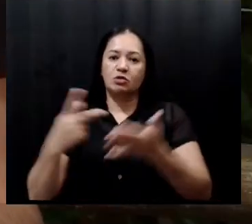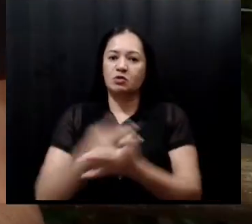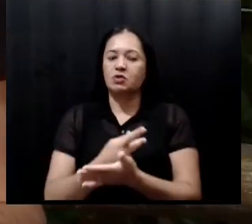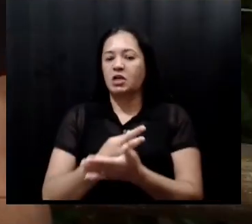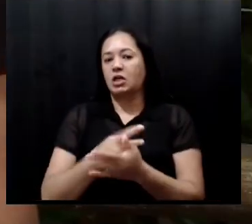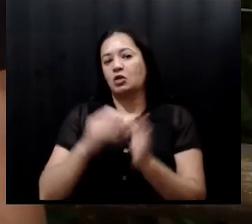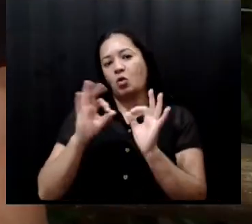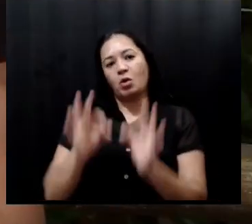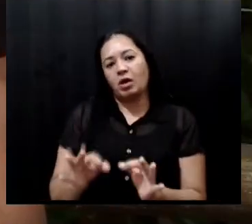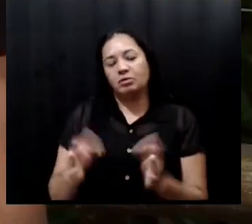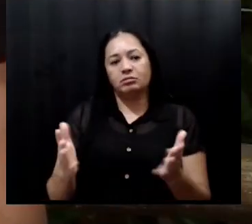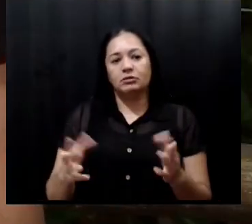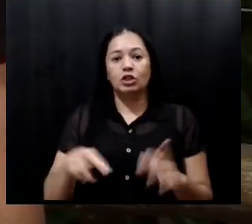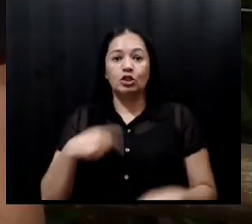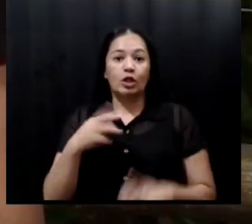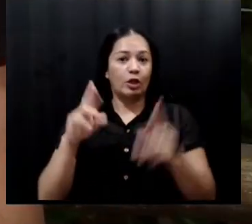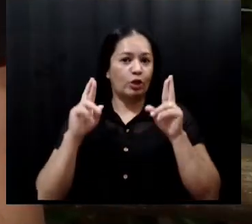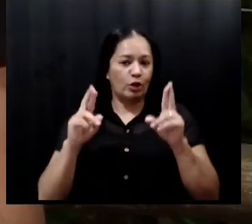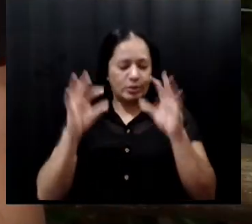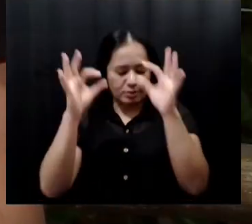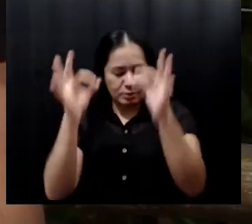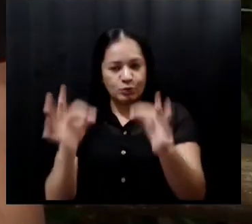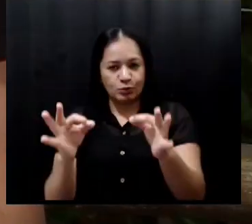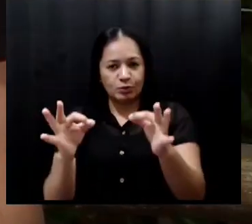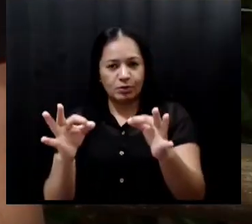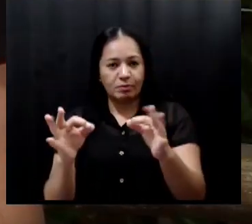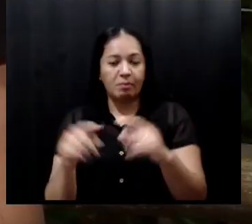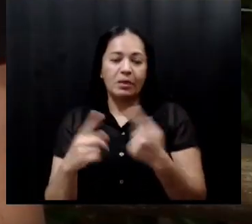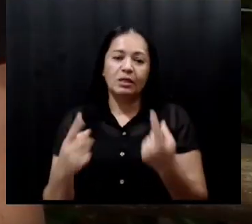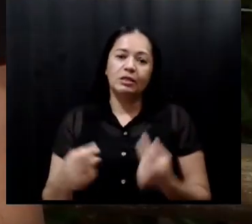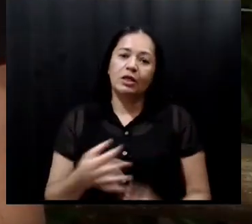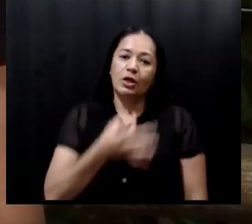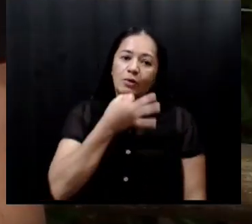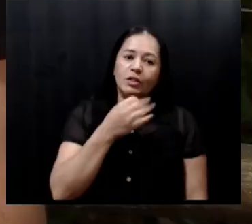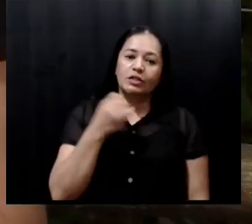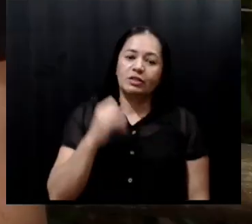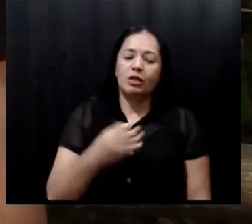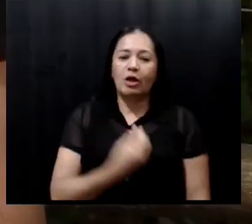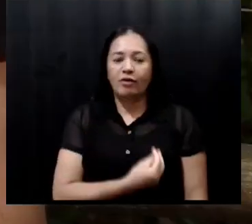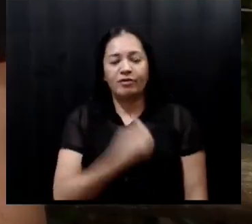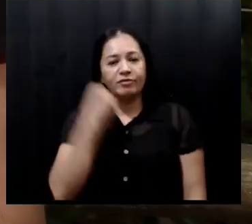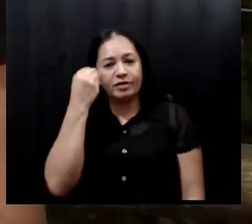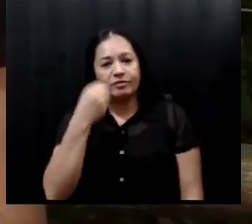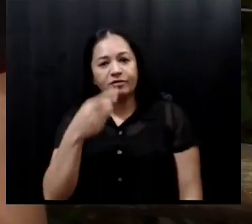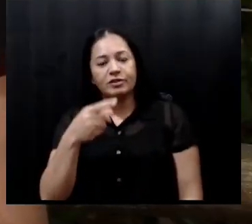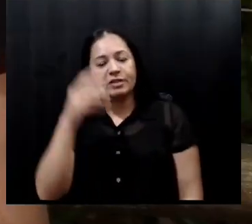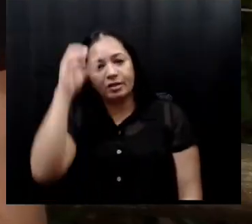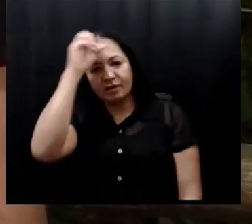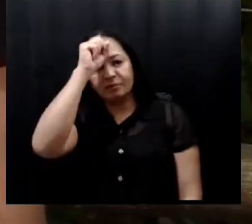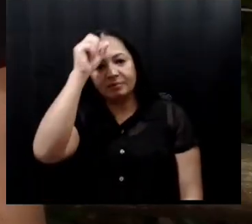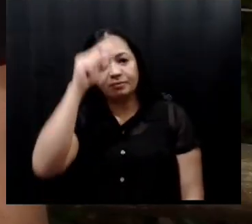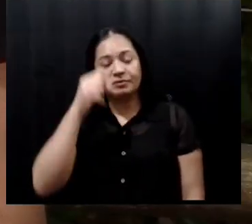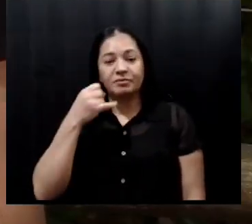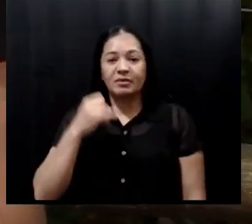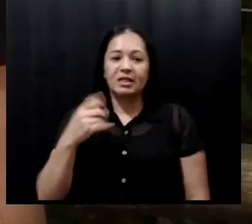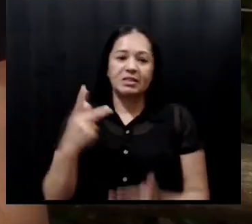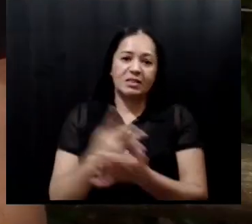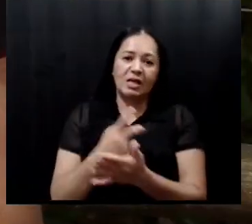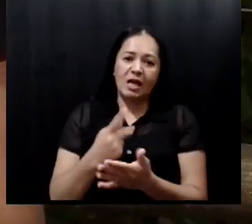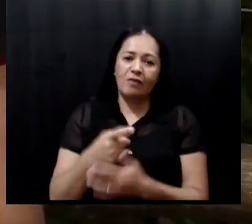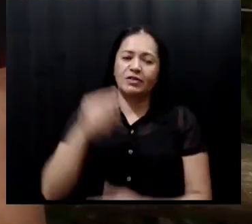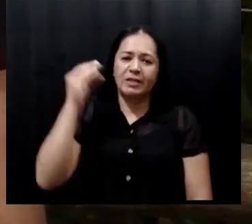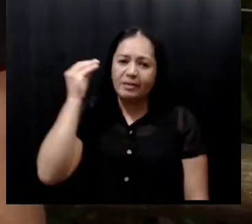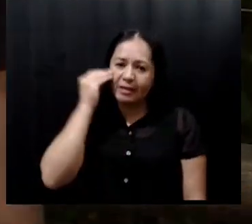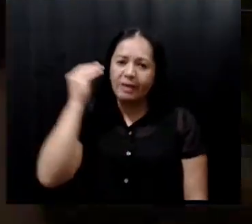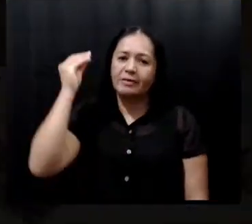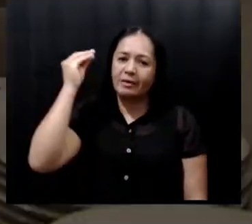para que dê certo, né? Mas eu acho que é só com a vivência e com a experiência que você aprende. E se não der certo na primeira, você tenta na segunda, na terceira e uma